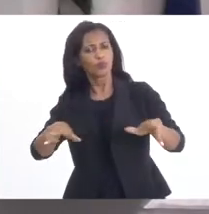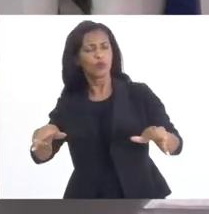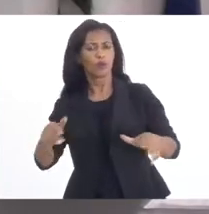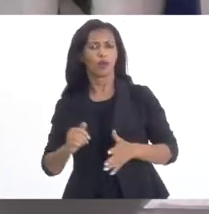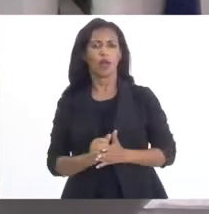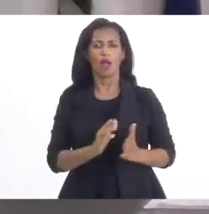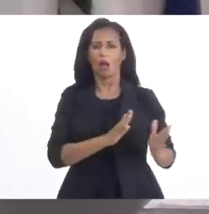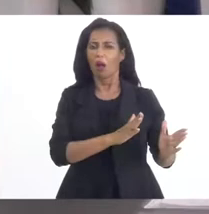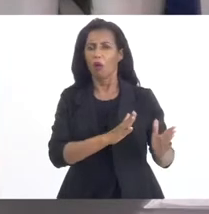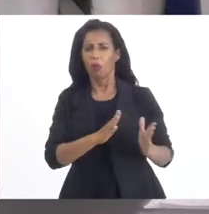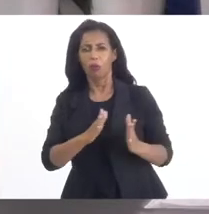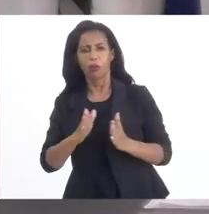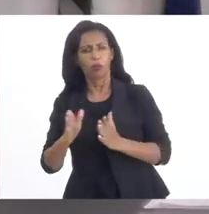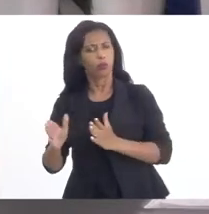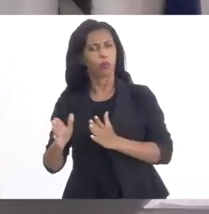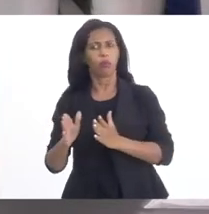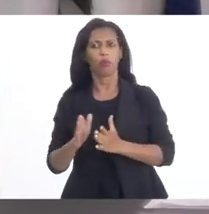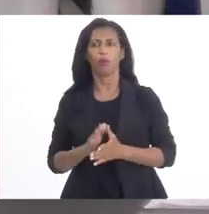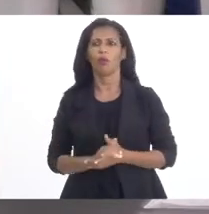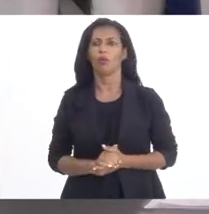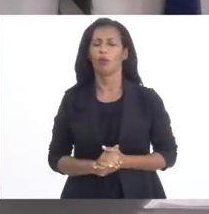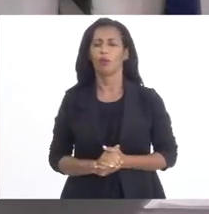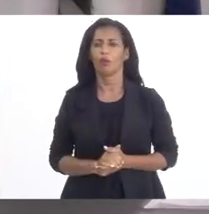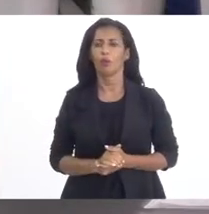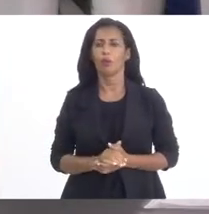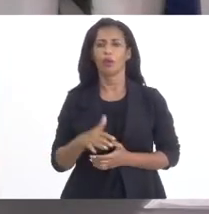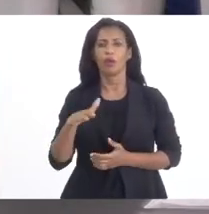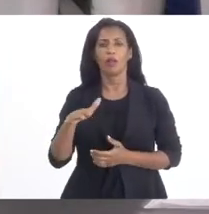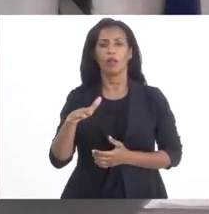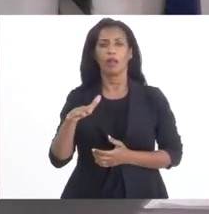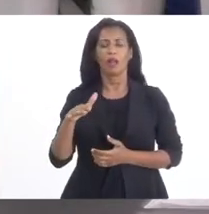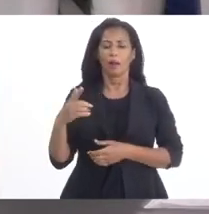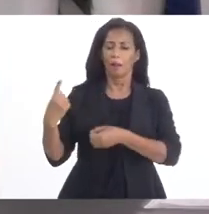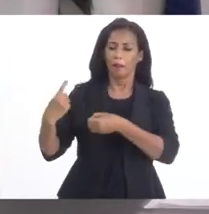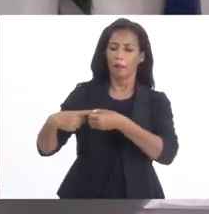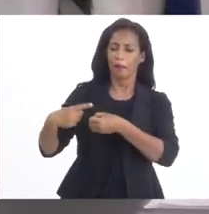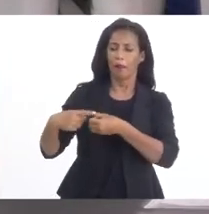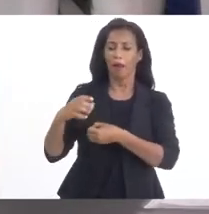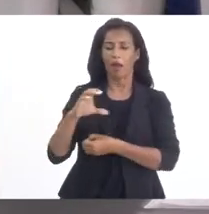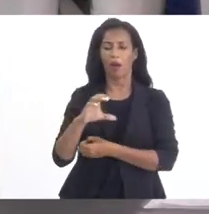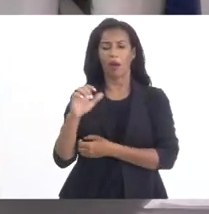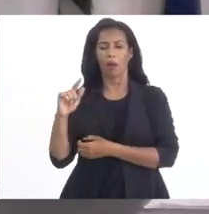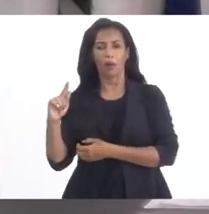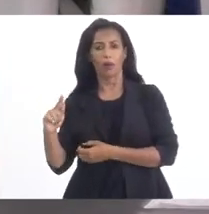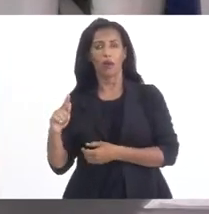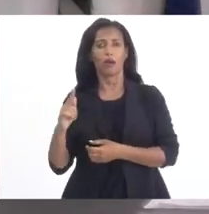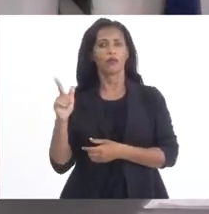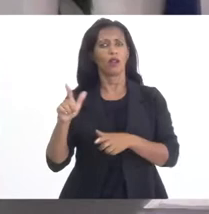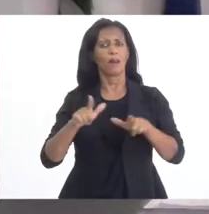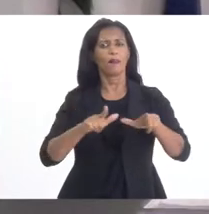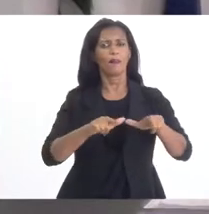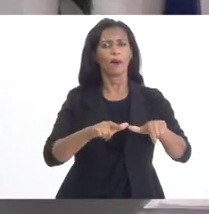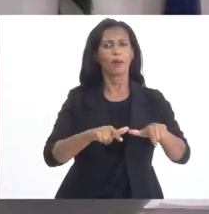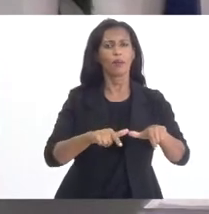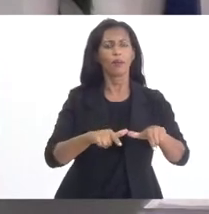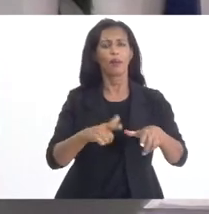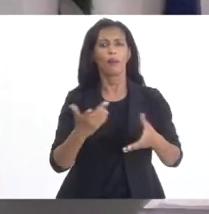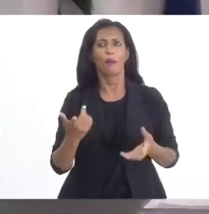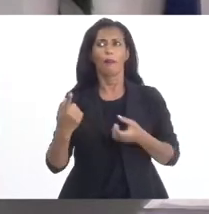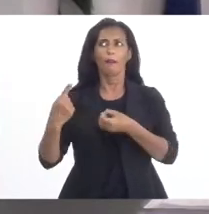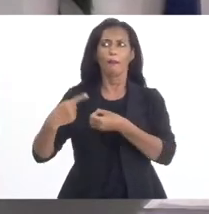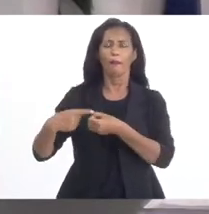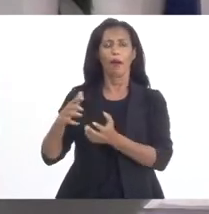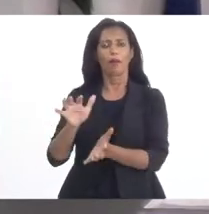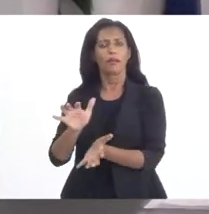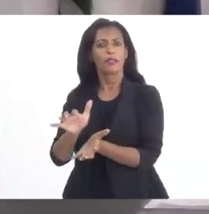longo, lá no bairro de Campo Grande, bairro de Bangu, né? No bairro de